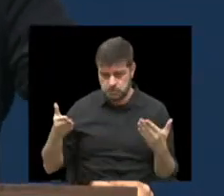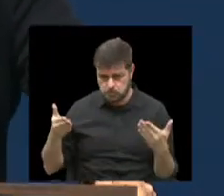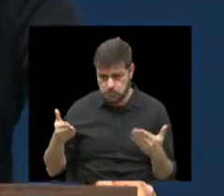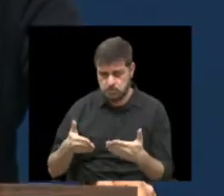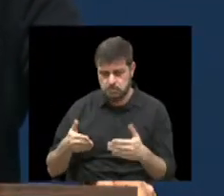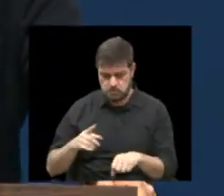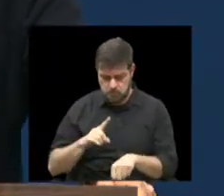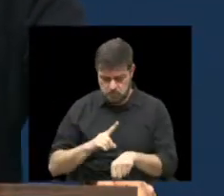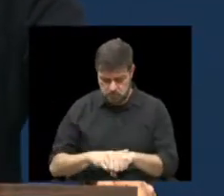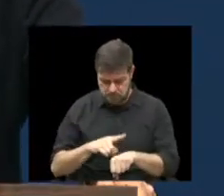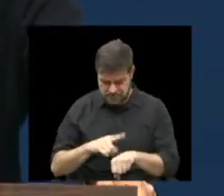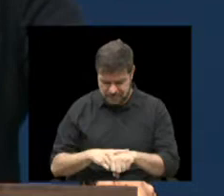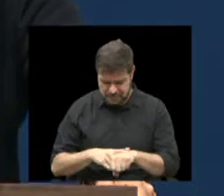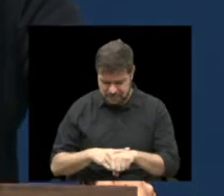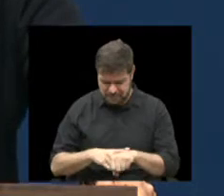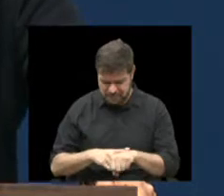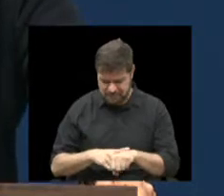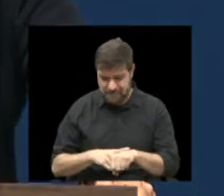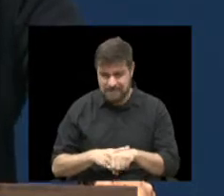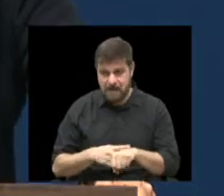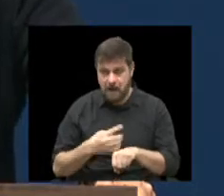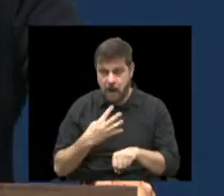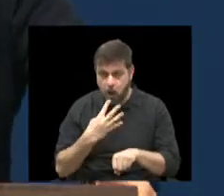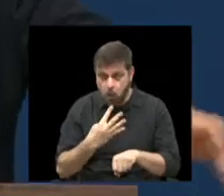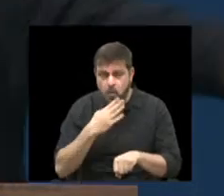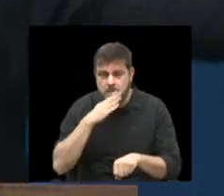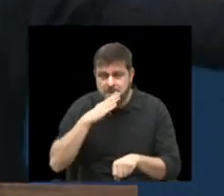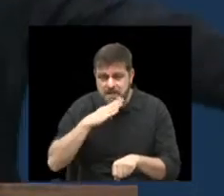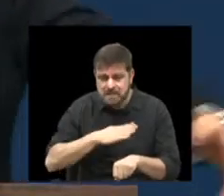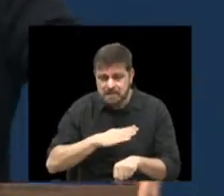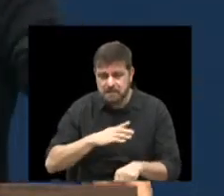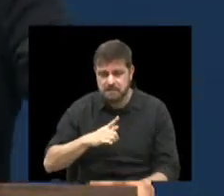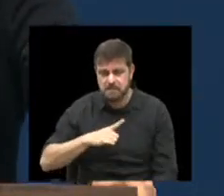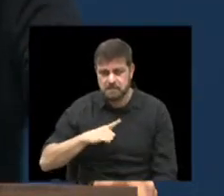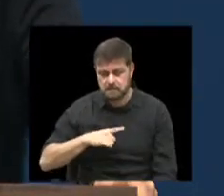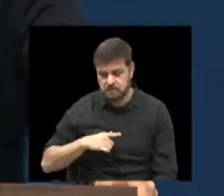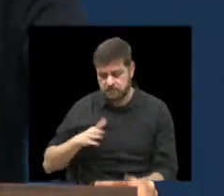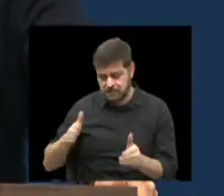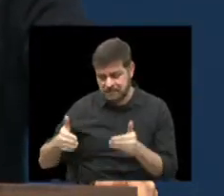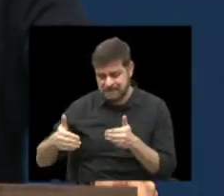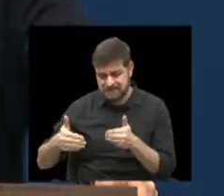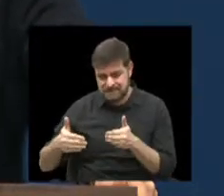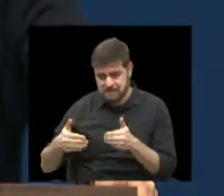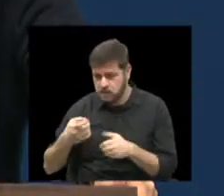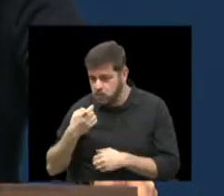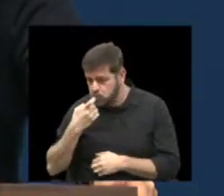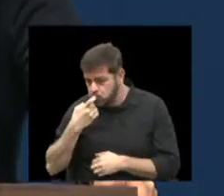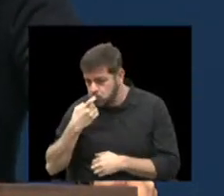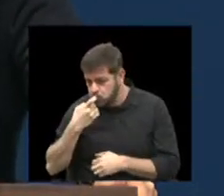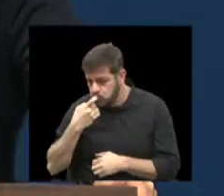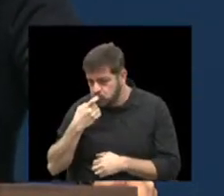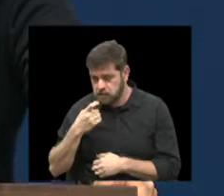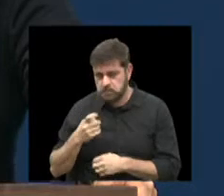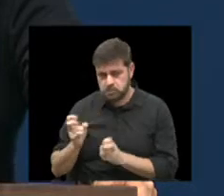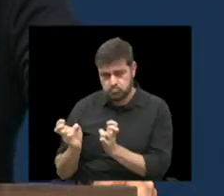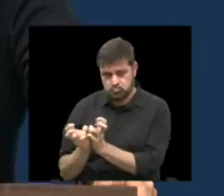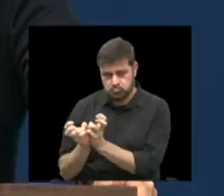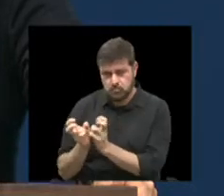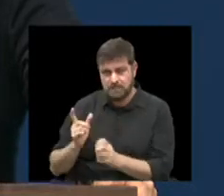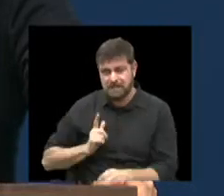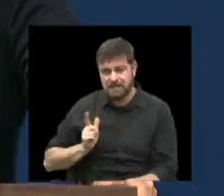exatamente às 16 horas, nós tivemos aqui em nosso plenarinho a reunião da Comissão